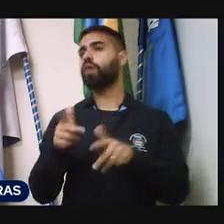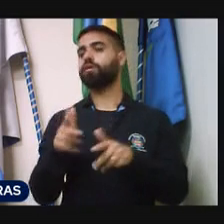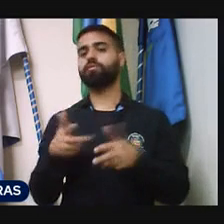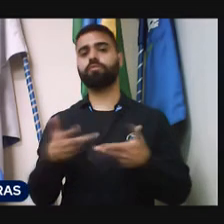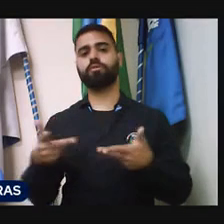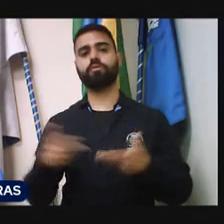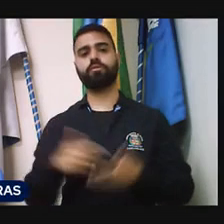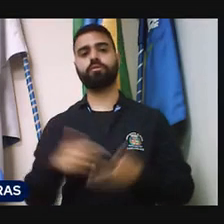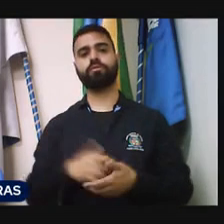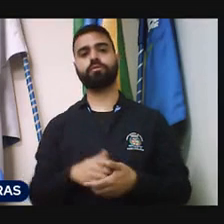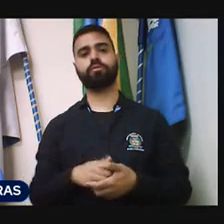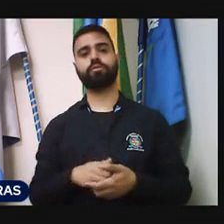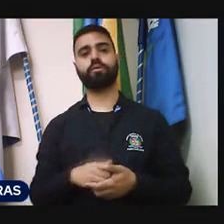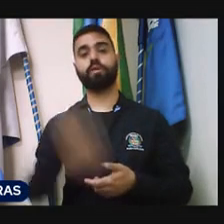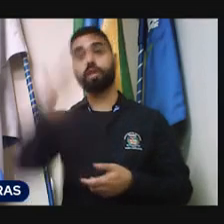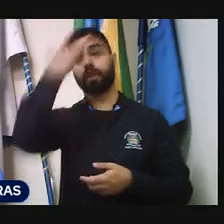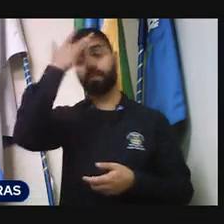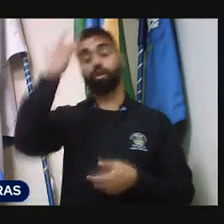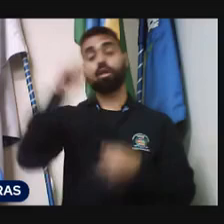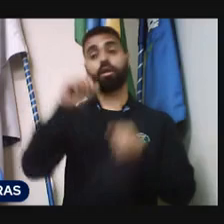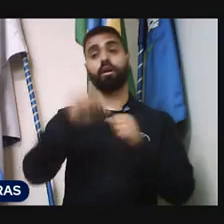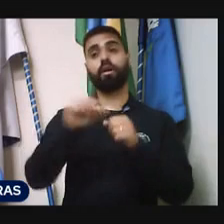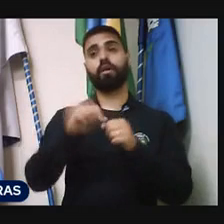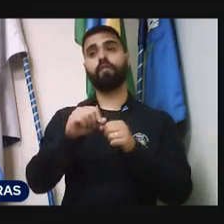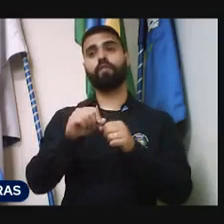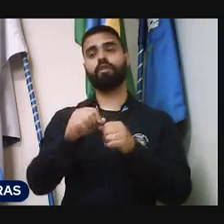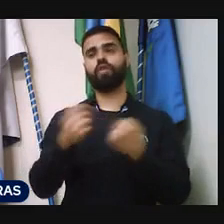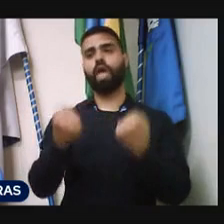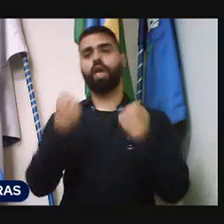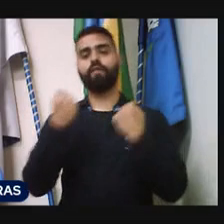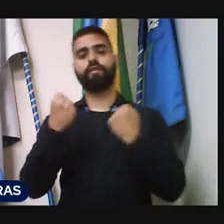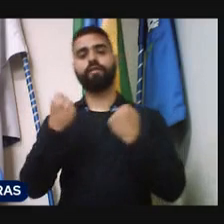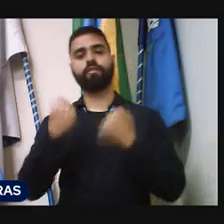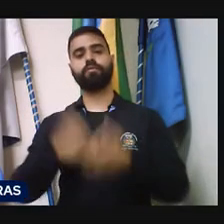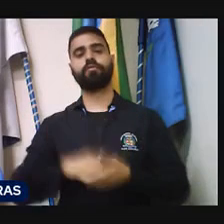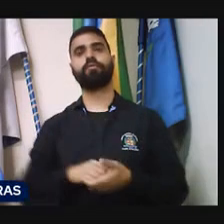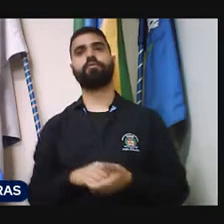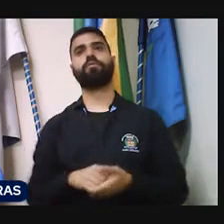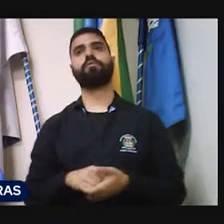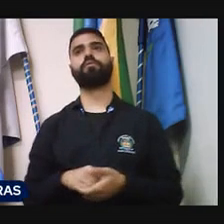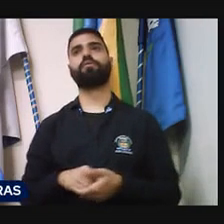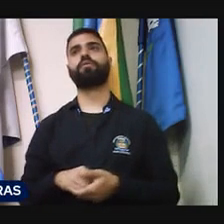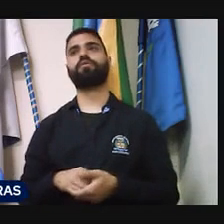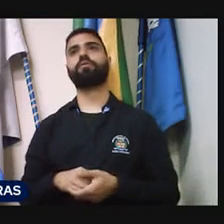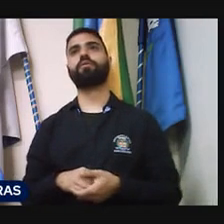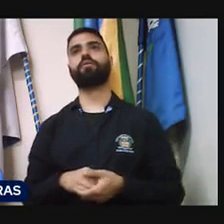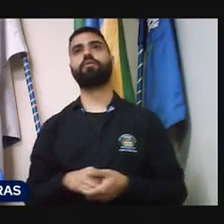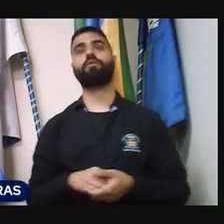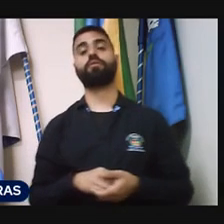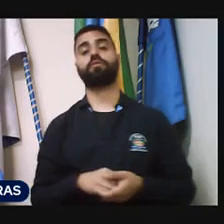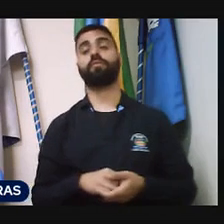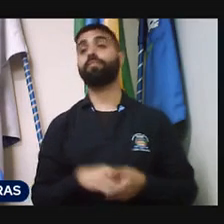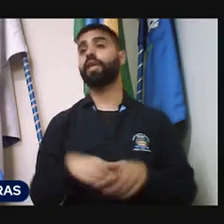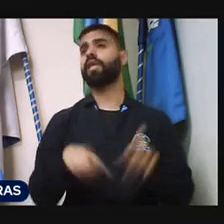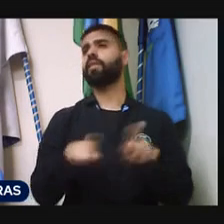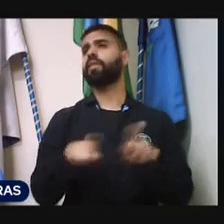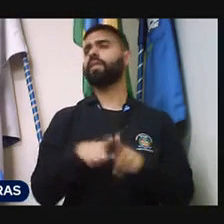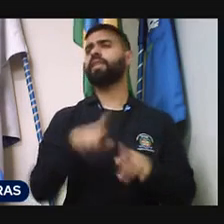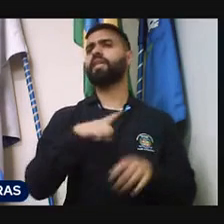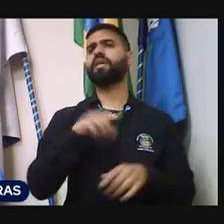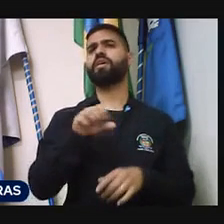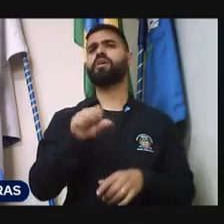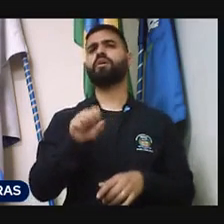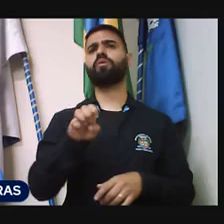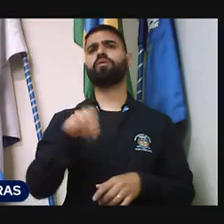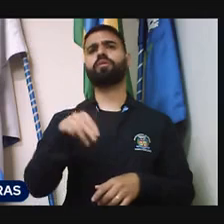da dessas pessoas que fazem lá a educação física a respeito do Semáforo também que em Valença É